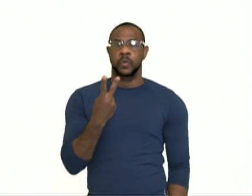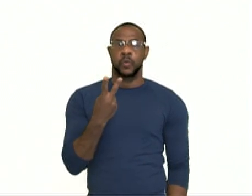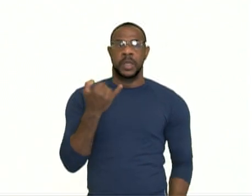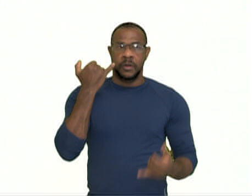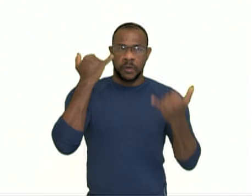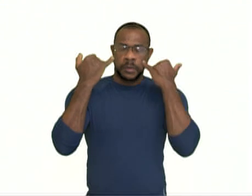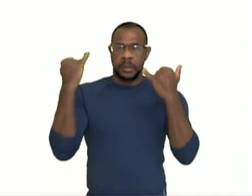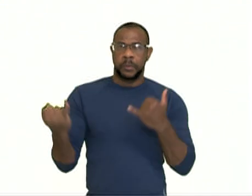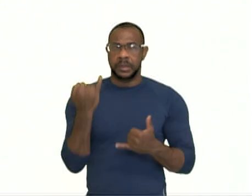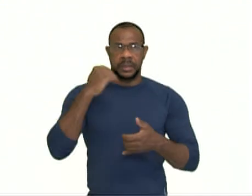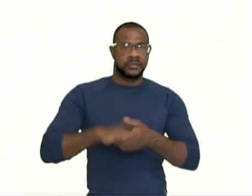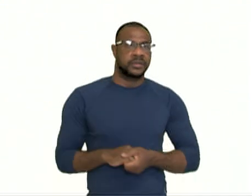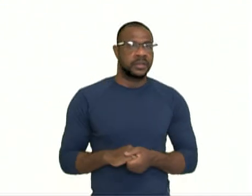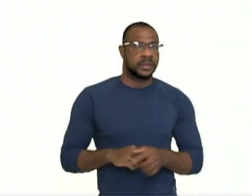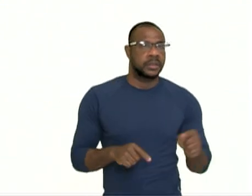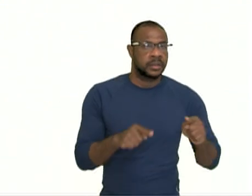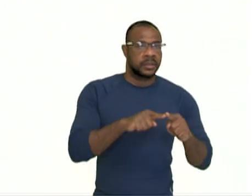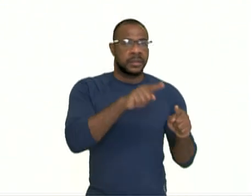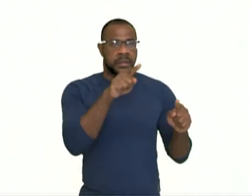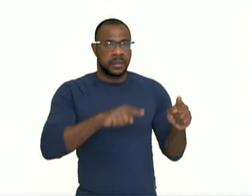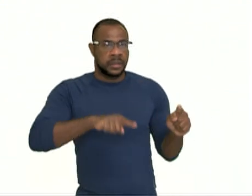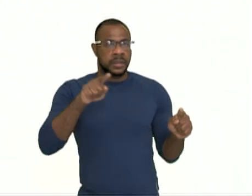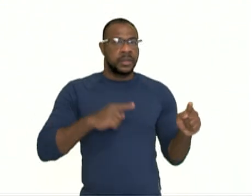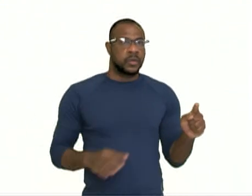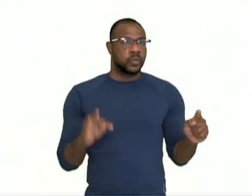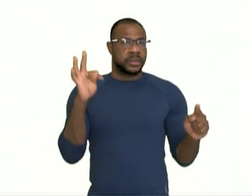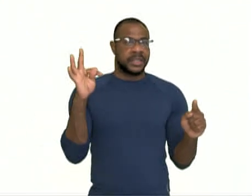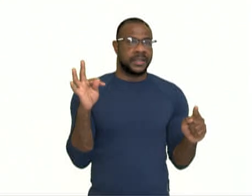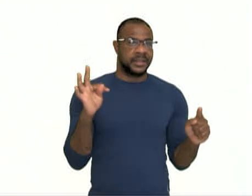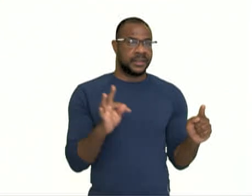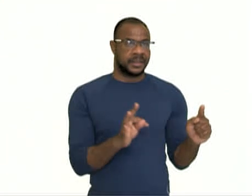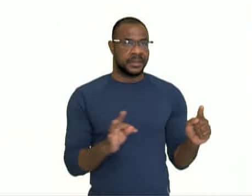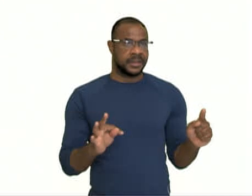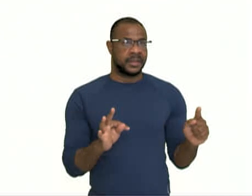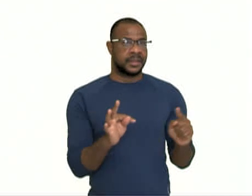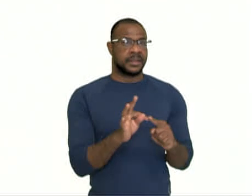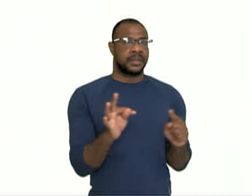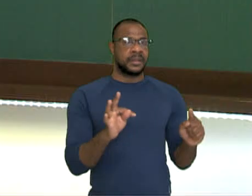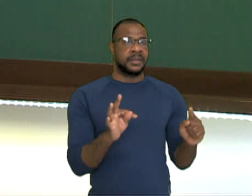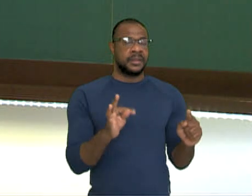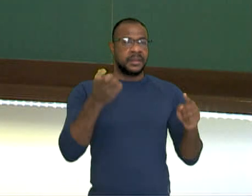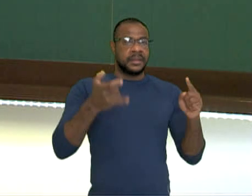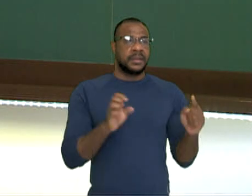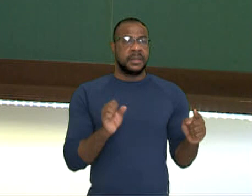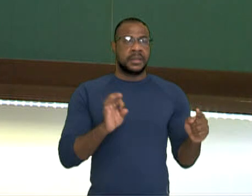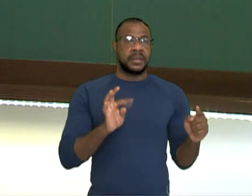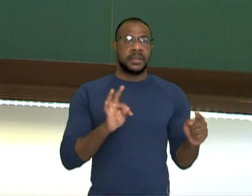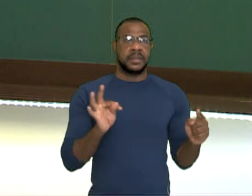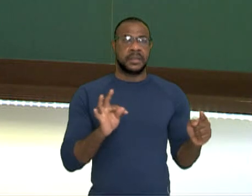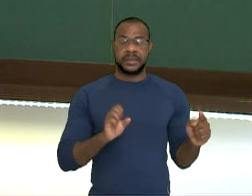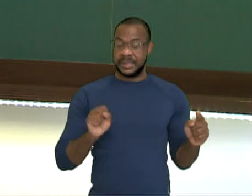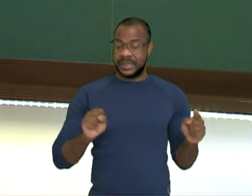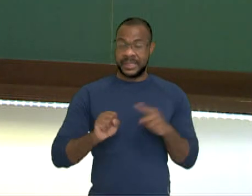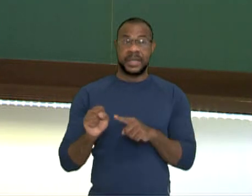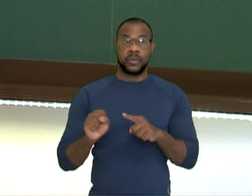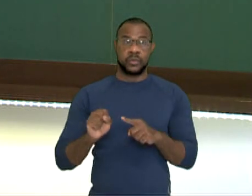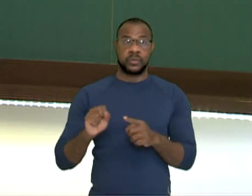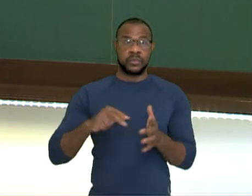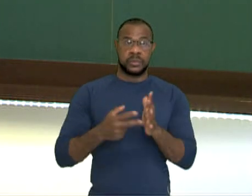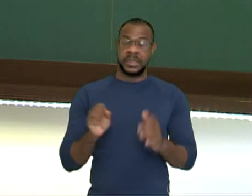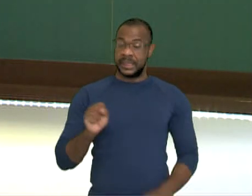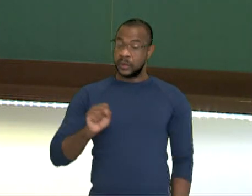informações importantes. Aqui no T, que ele falou aqui, ó, que a pessoa em função do tempo,